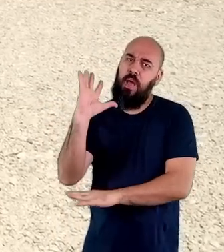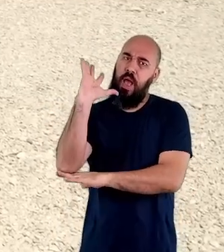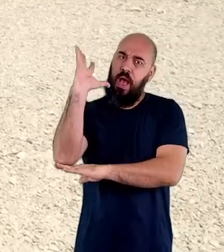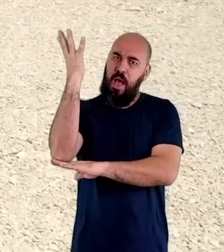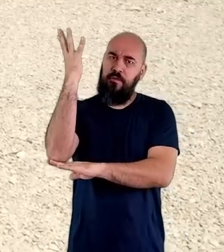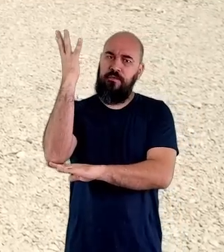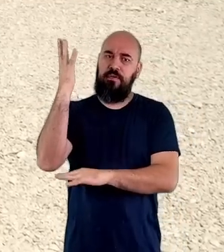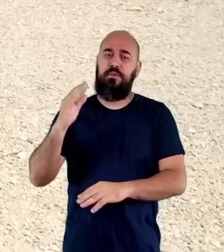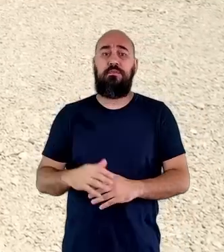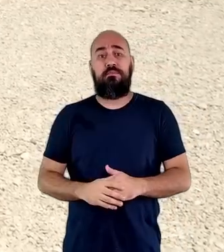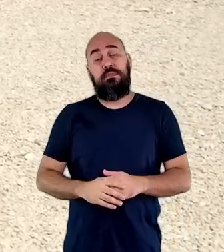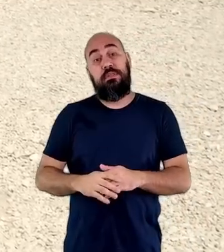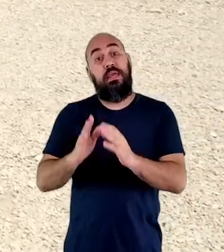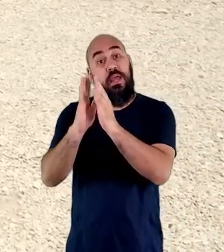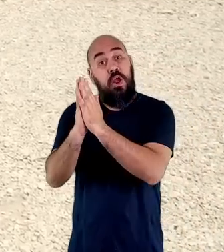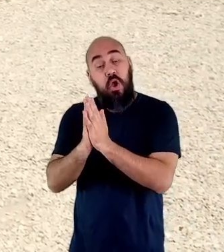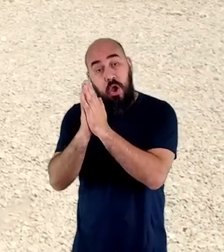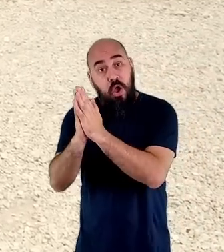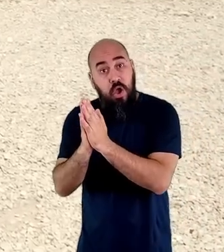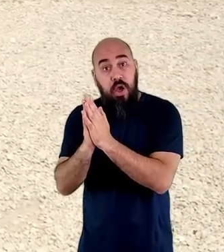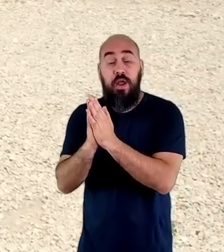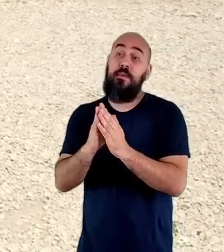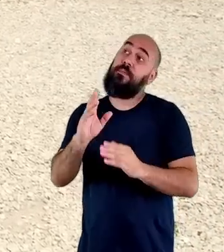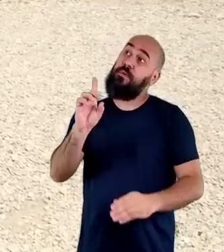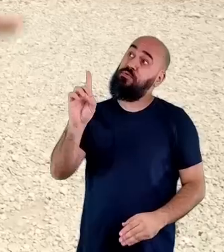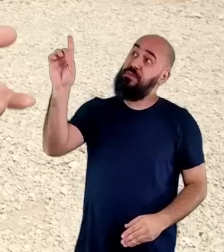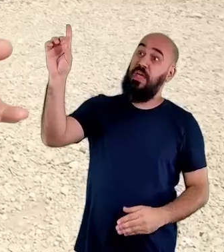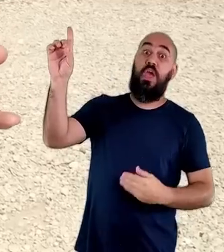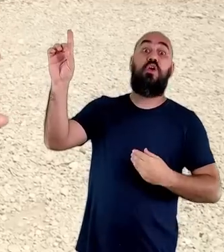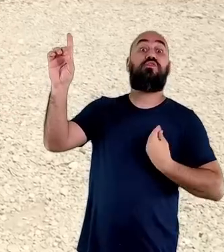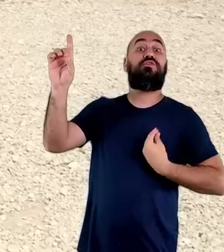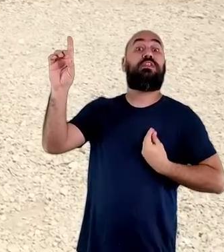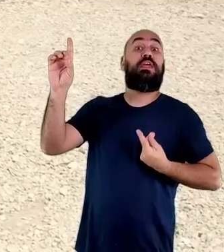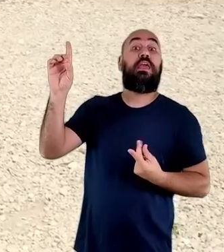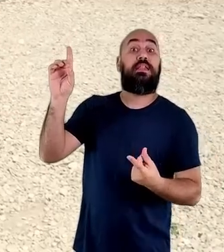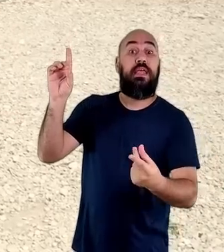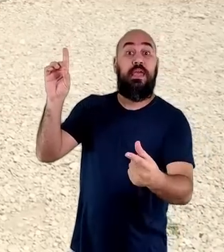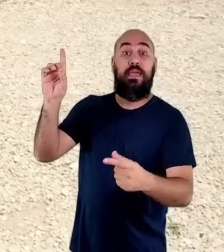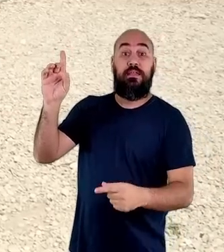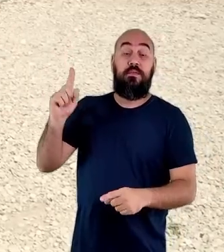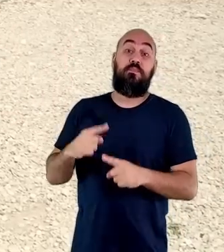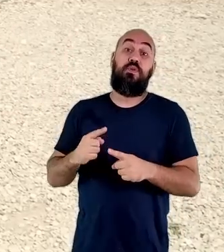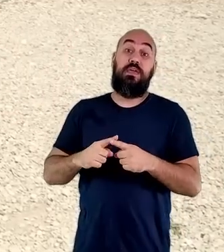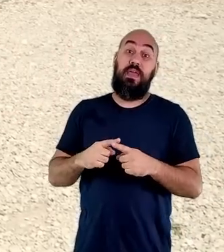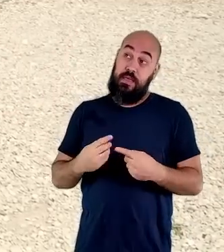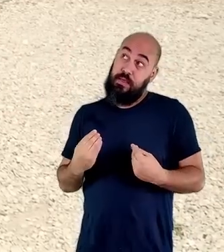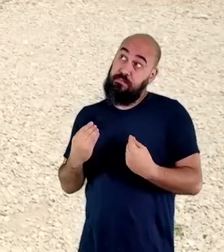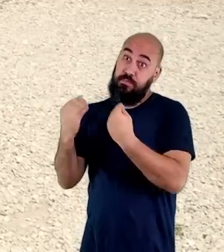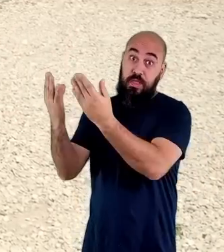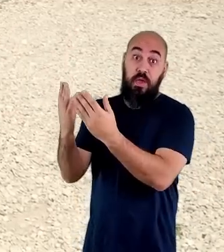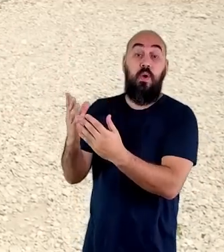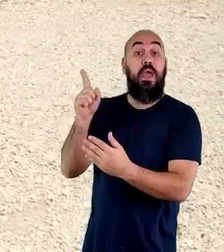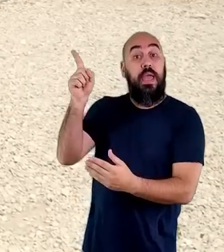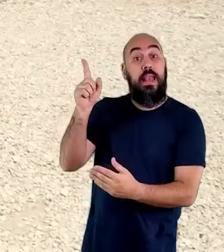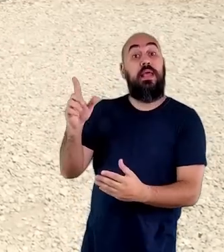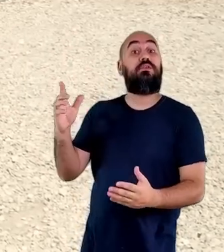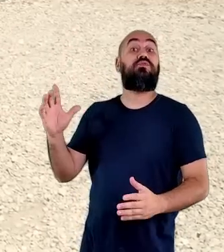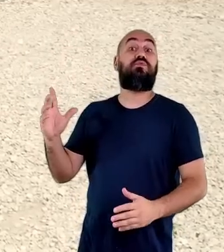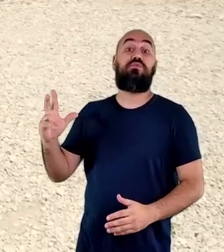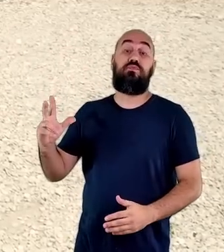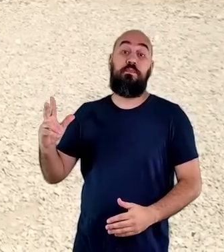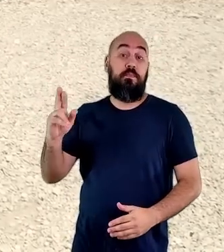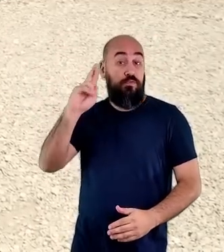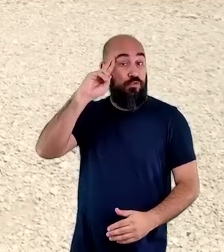Senhor de tudo, porque ele é o dono da prata, do ouro, da terra, do futuro, da nossa própria vida. E assim Abraão